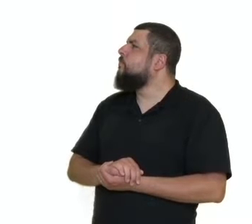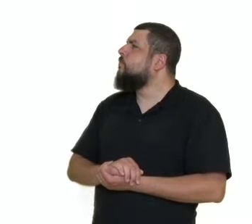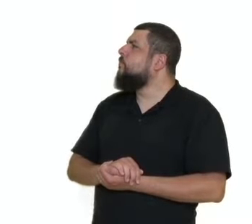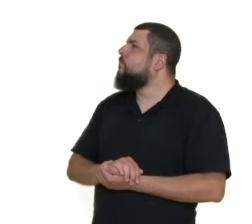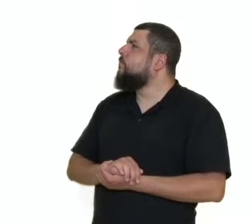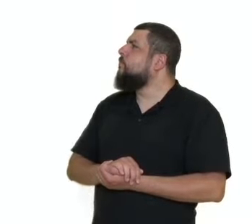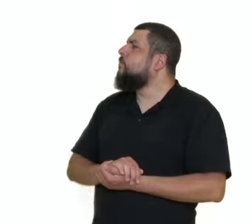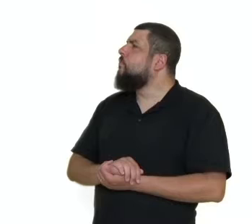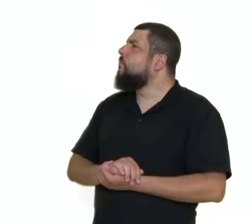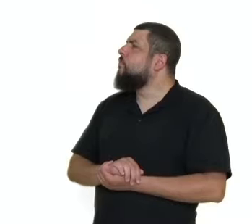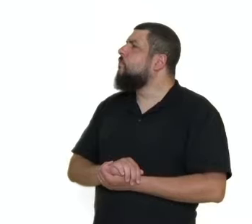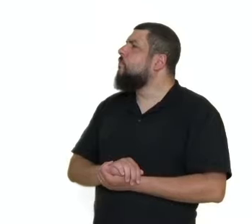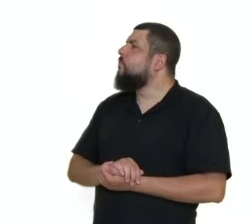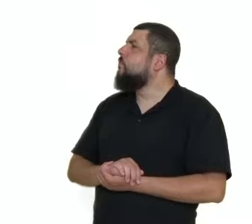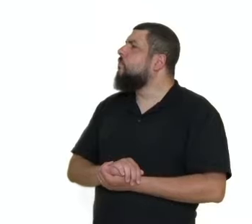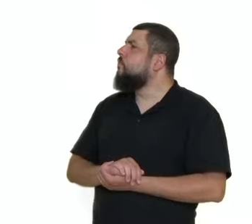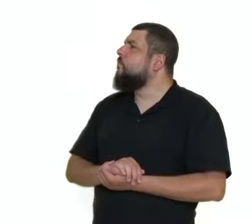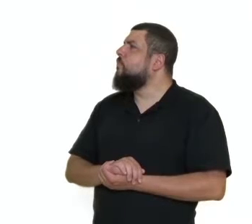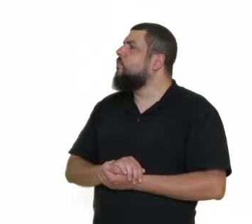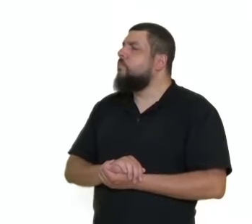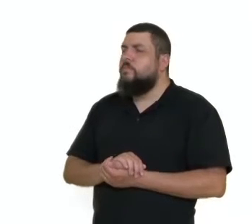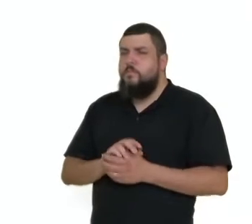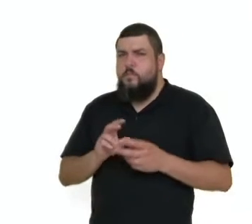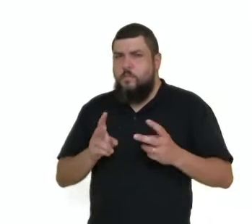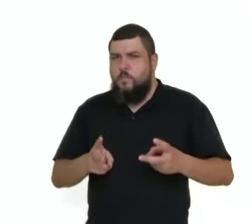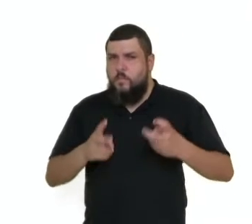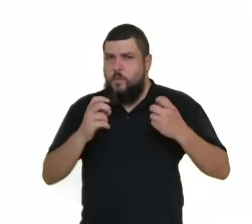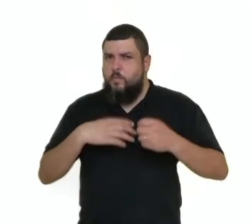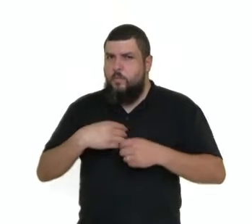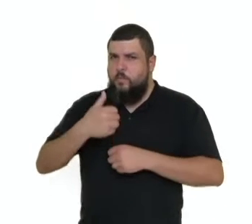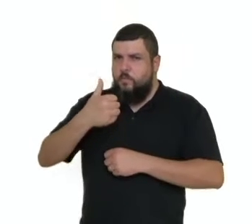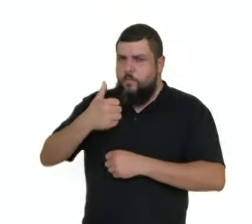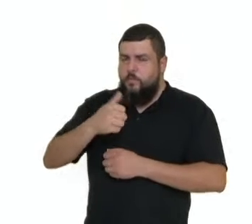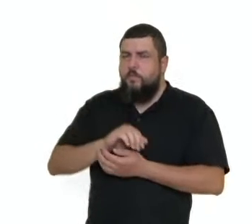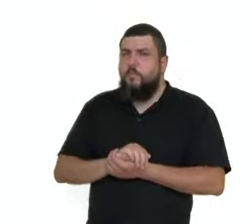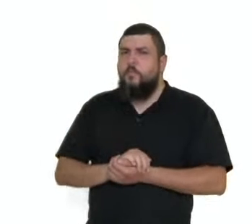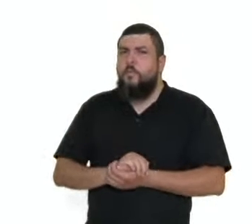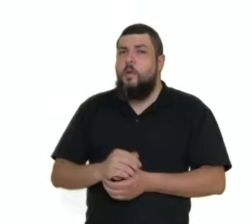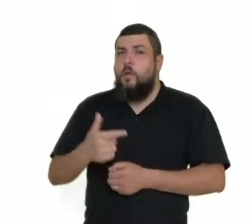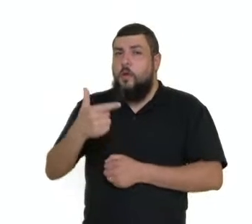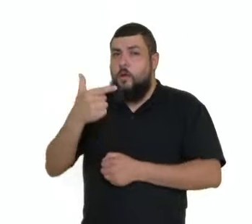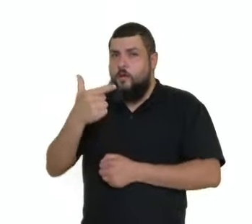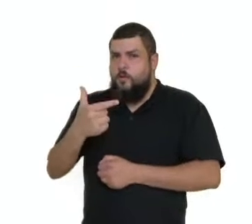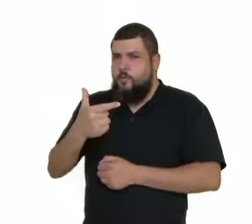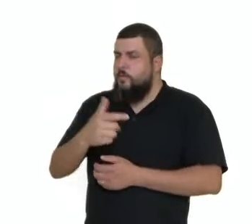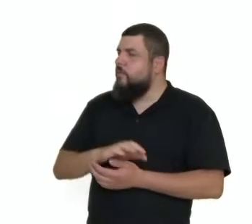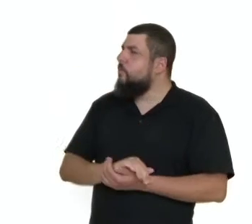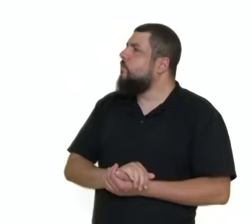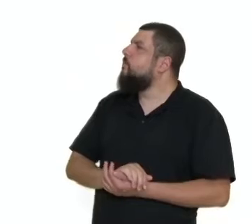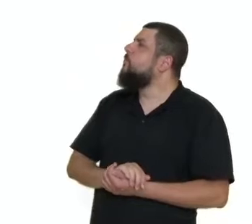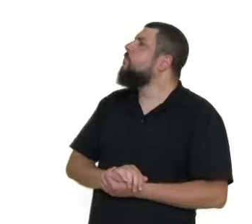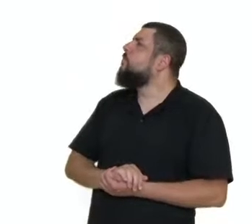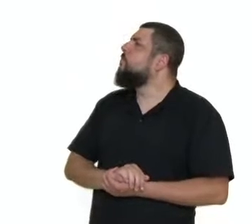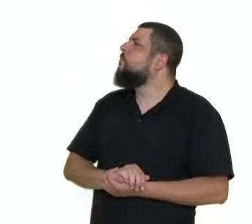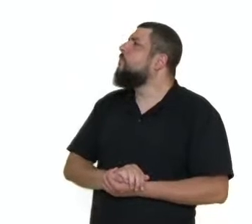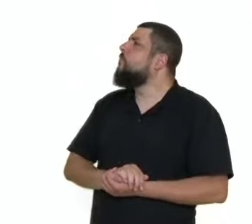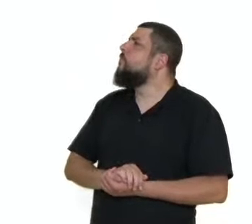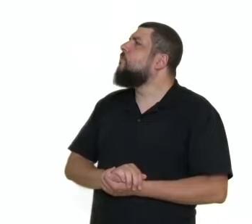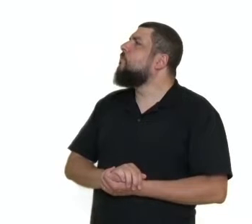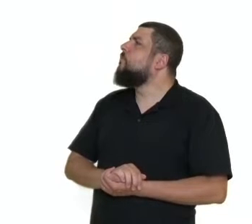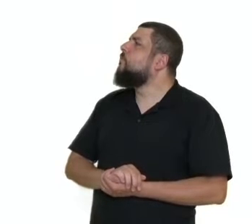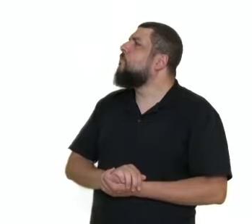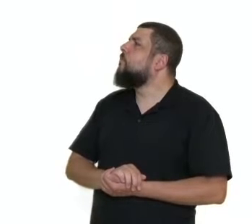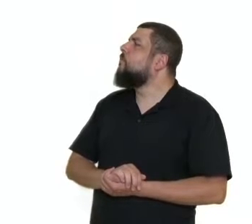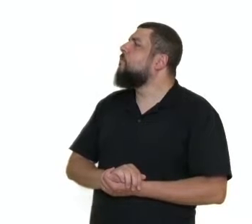por considerar ser a forma mais rápida de realizar o serviço. O segundo, o Tonhão, que costuma utilizar uma longa rampa para